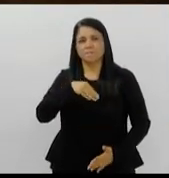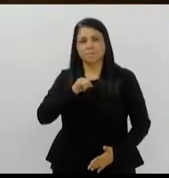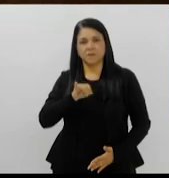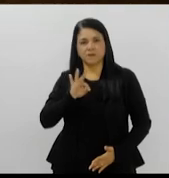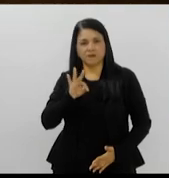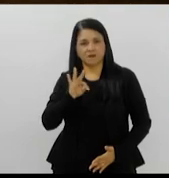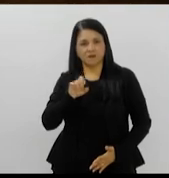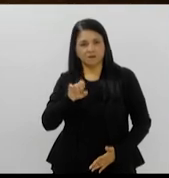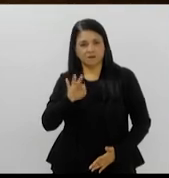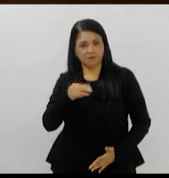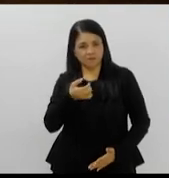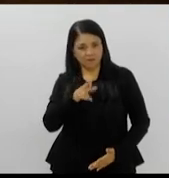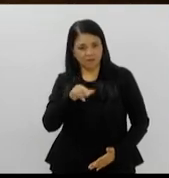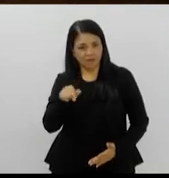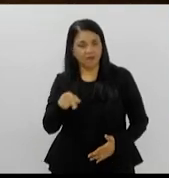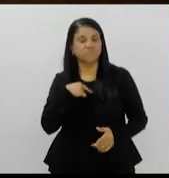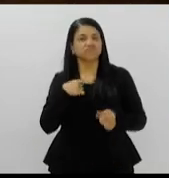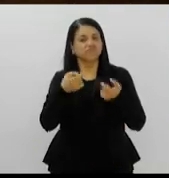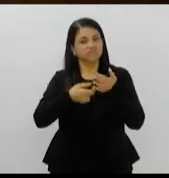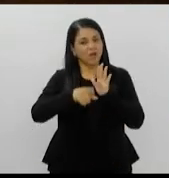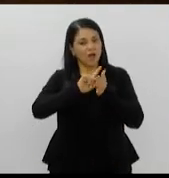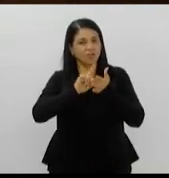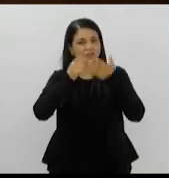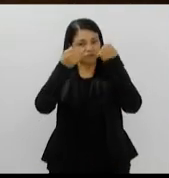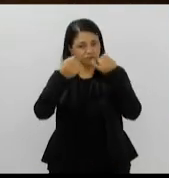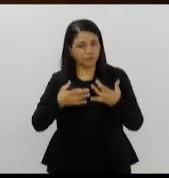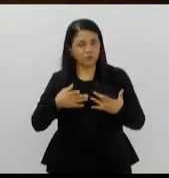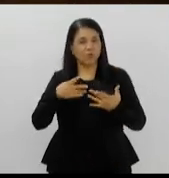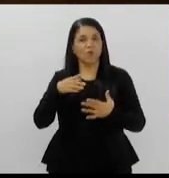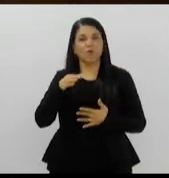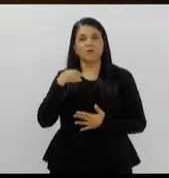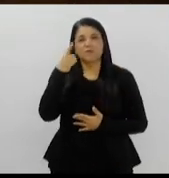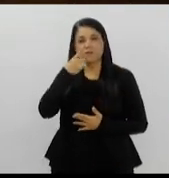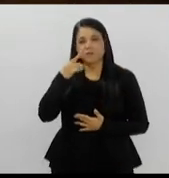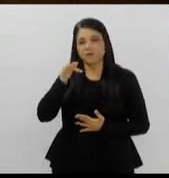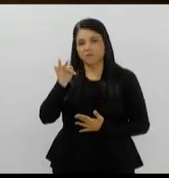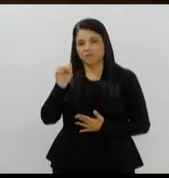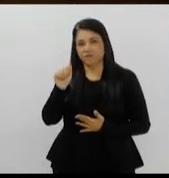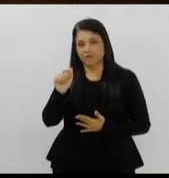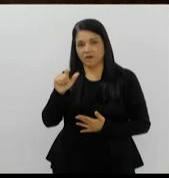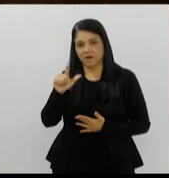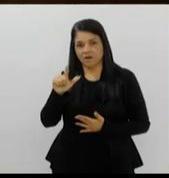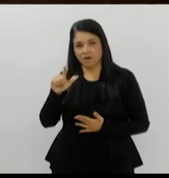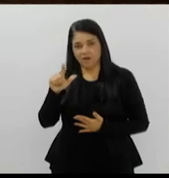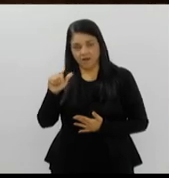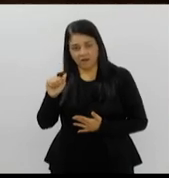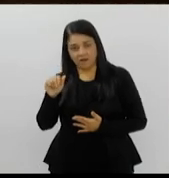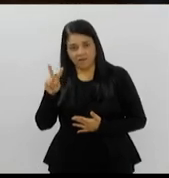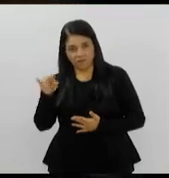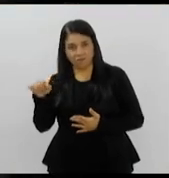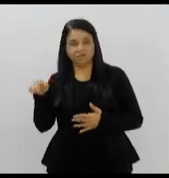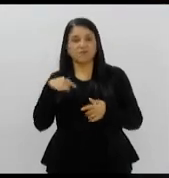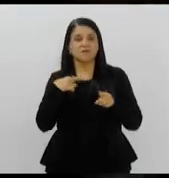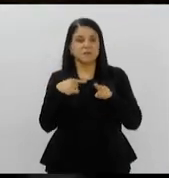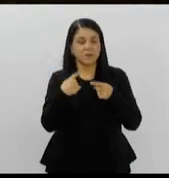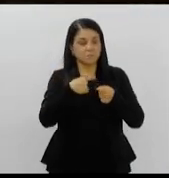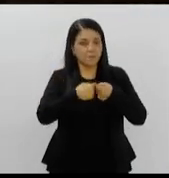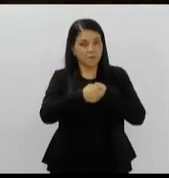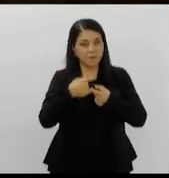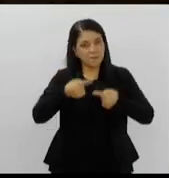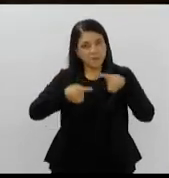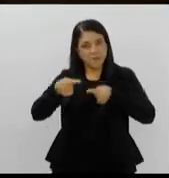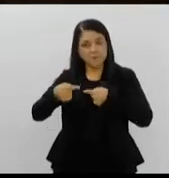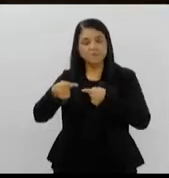só disso que colocou aqui o deputado Flávio Serafini, mas de um debate a partir das conferências municipais, estaduais, de